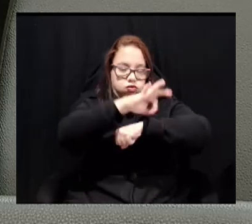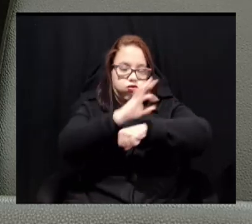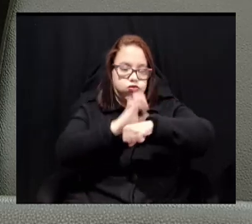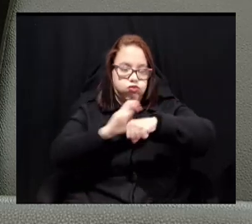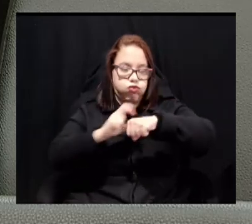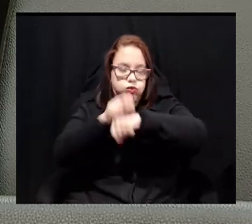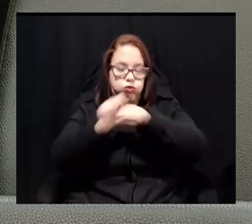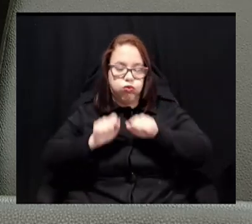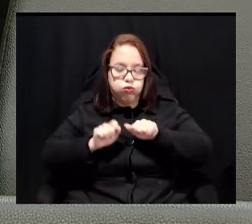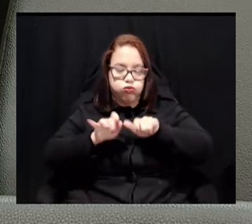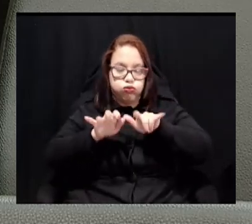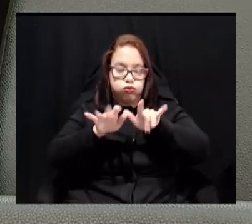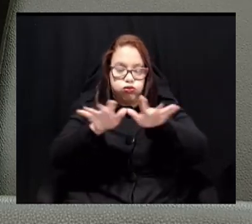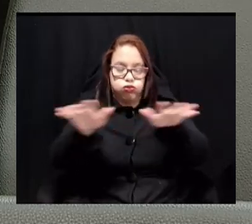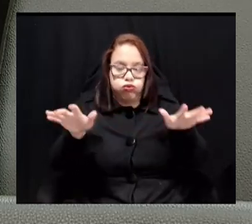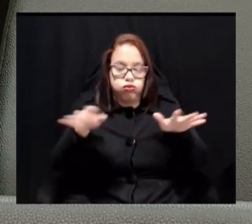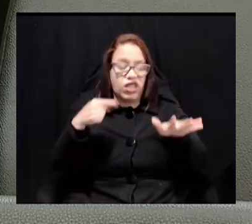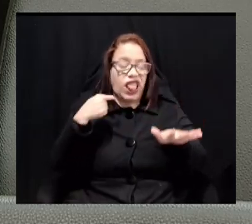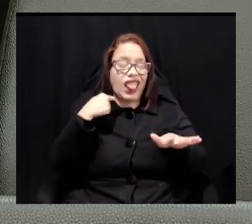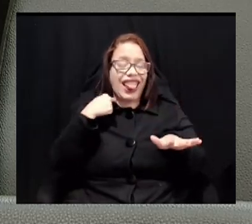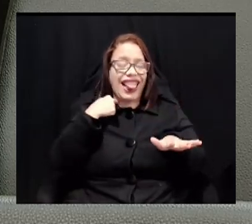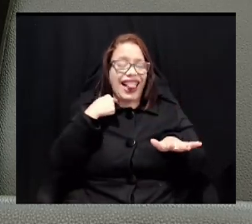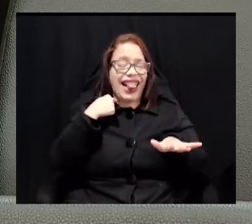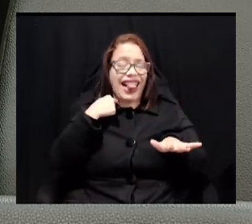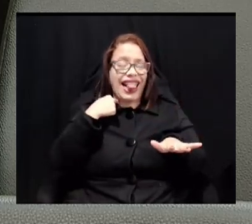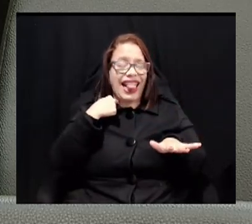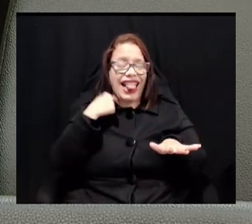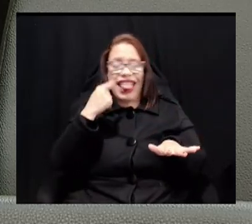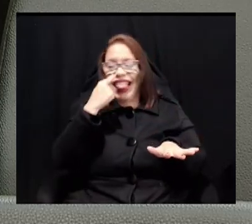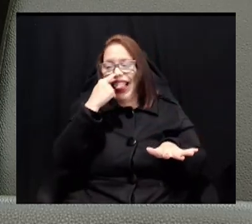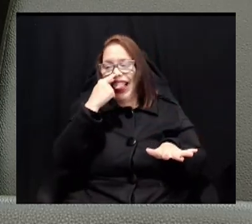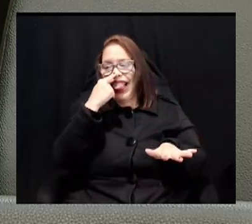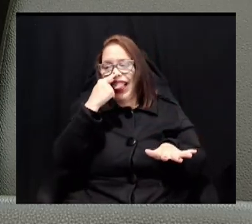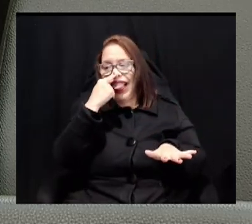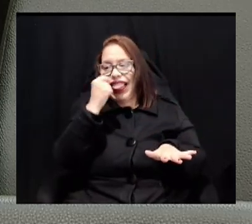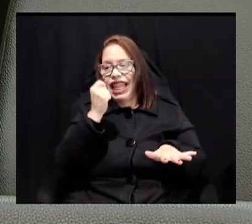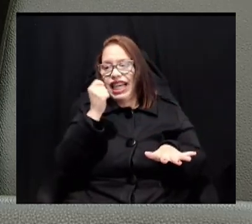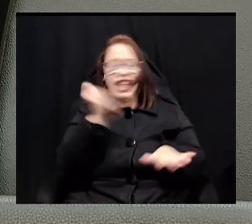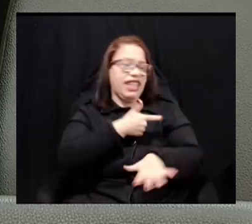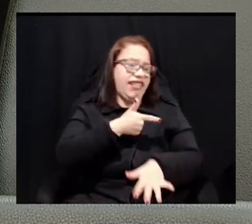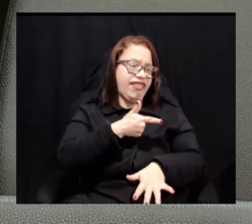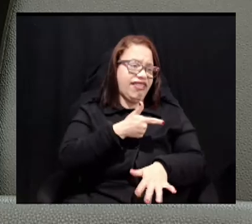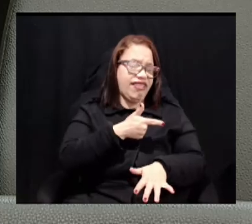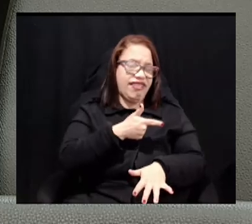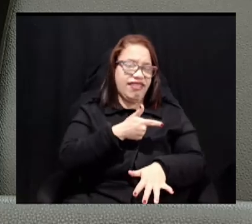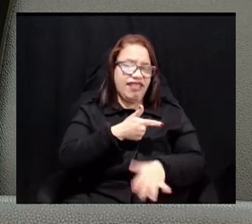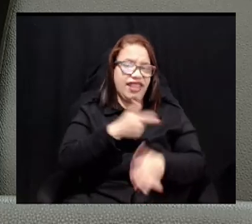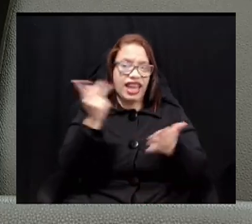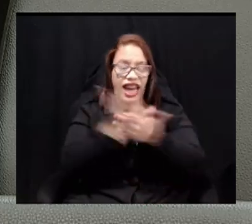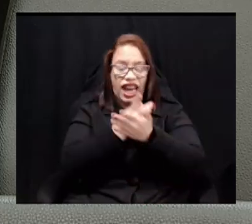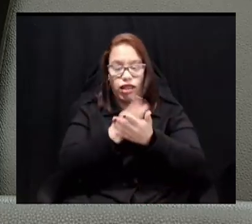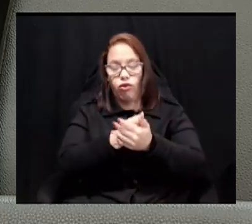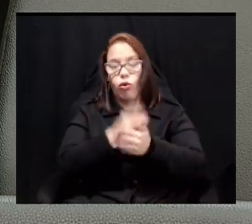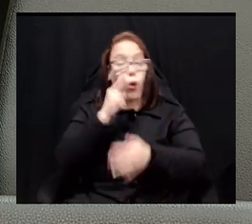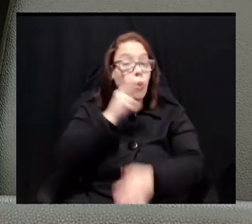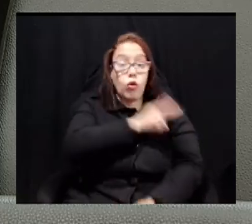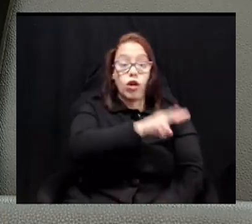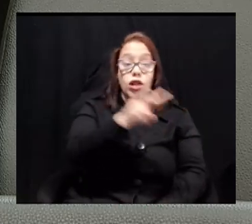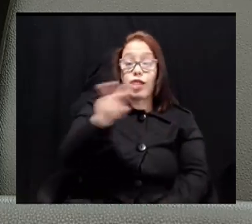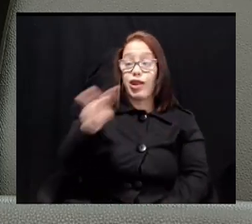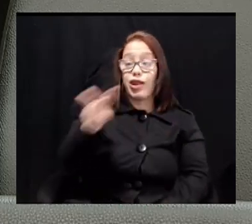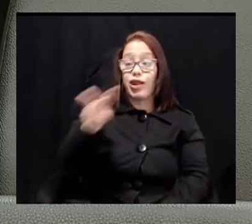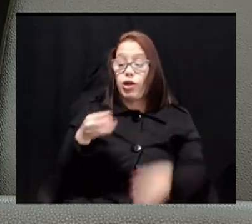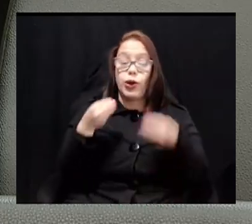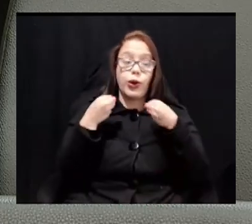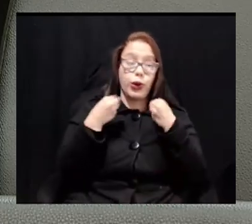meio a entulhos, em meio a objetos deixados em calçadas. E se você olhar, como a gente estava falando sobre